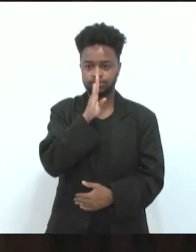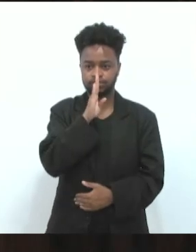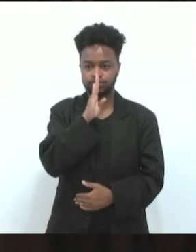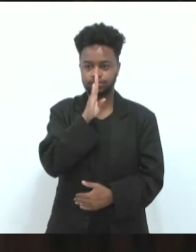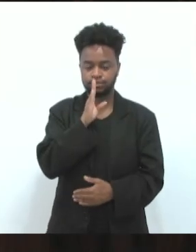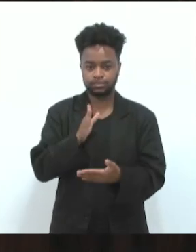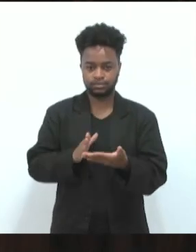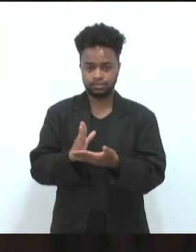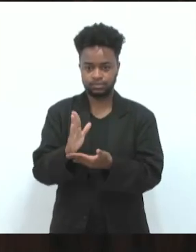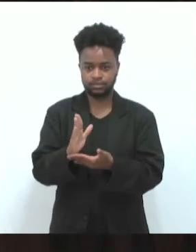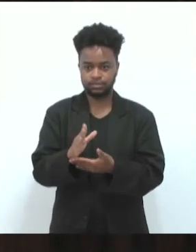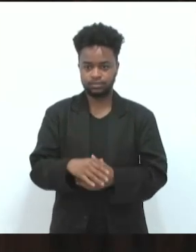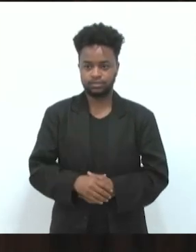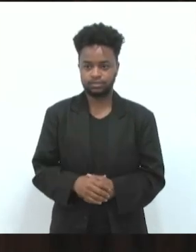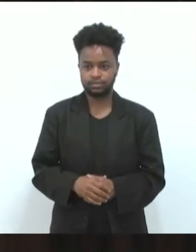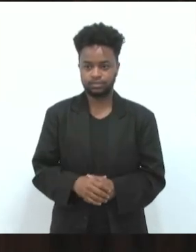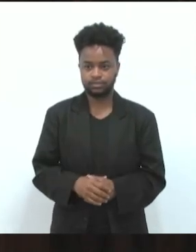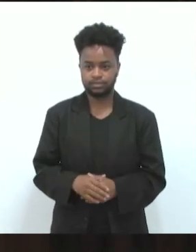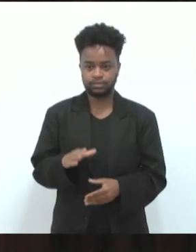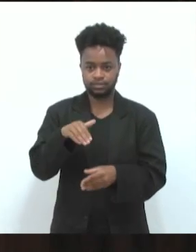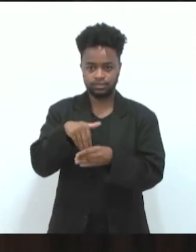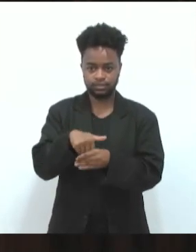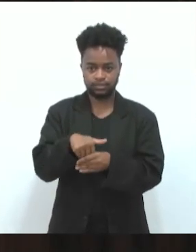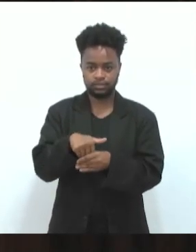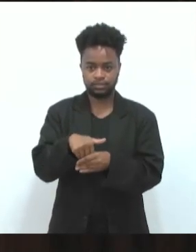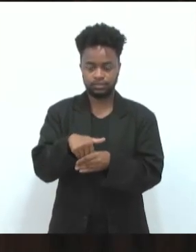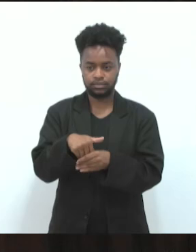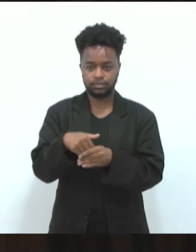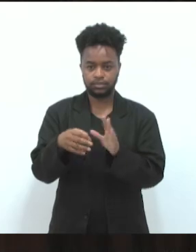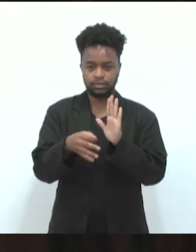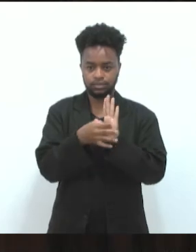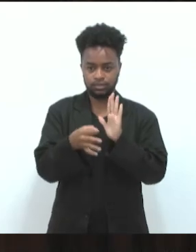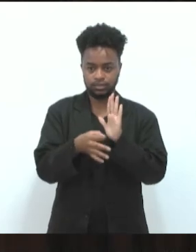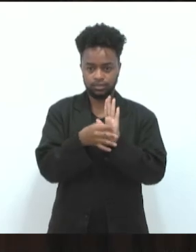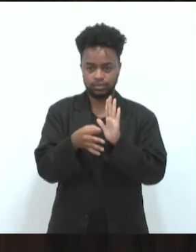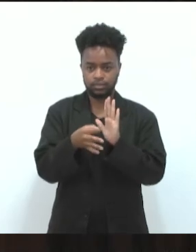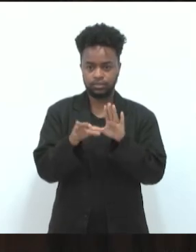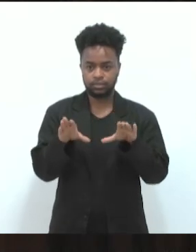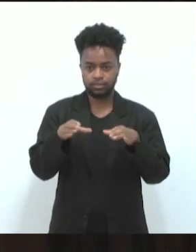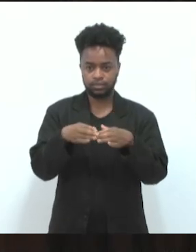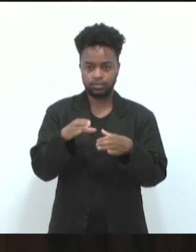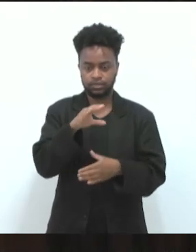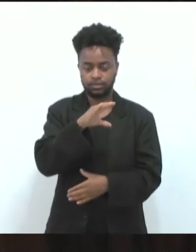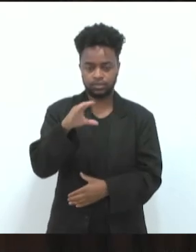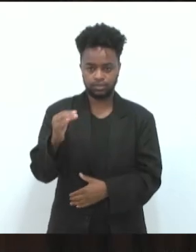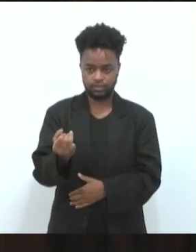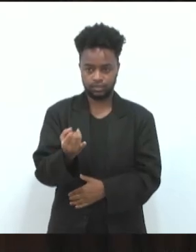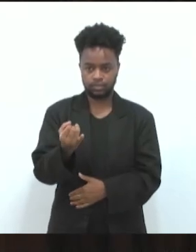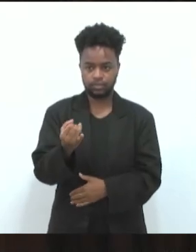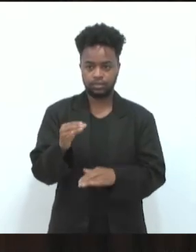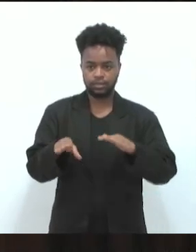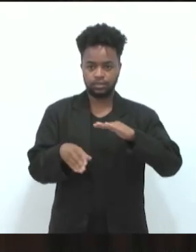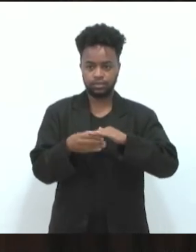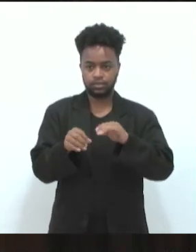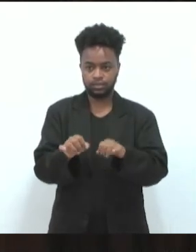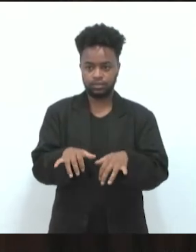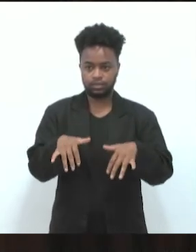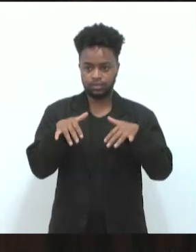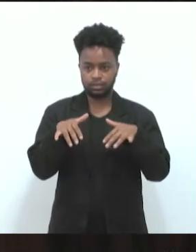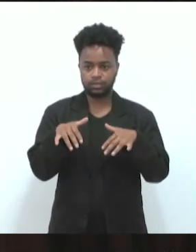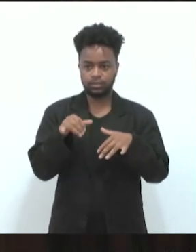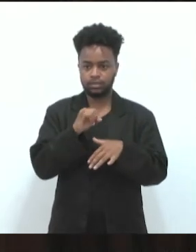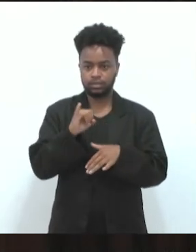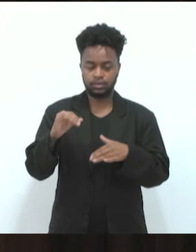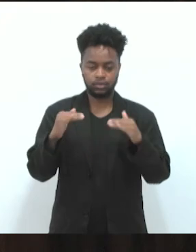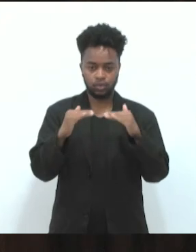estão. Aprovado. Em votação, o parecer da Comissão de Justiça às emendas de plenário.